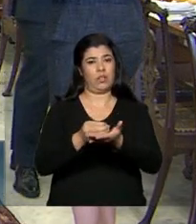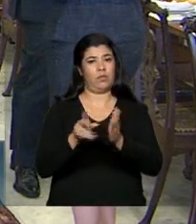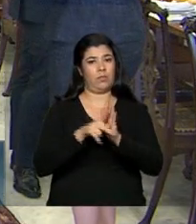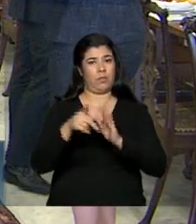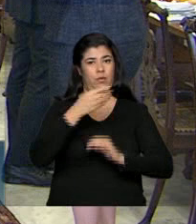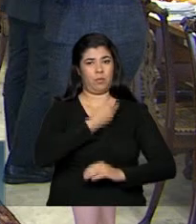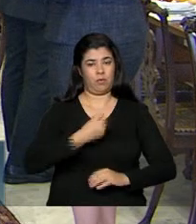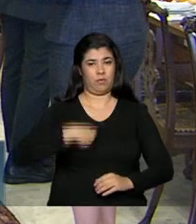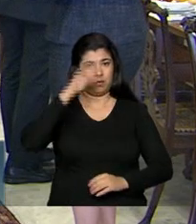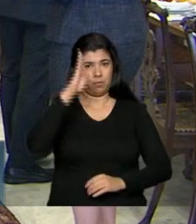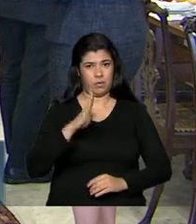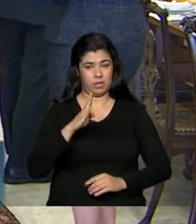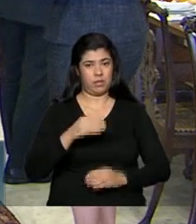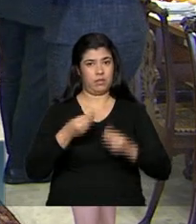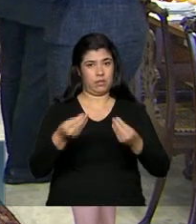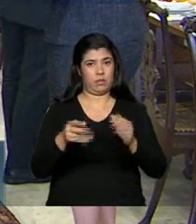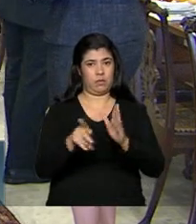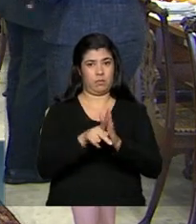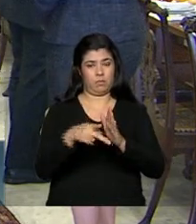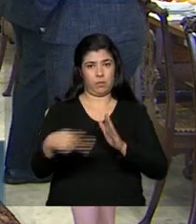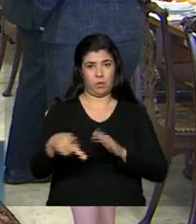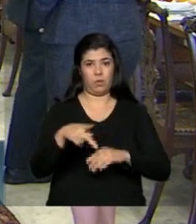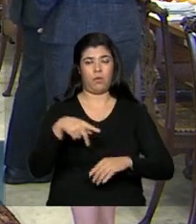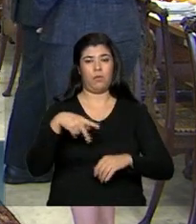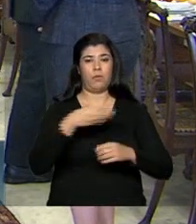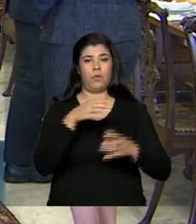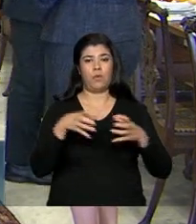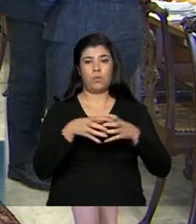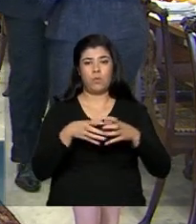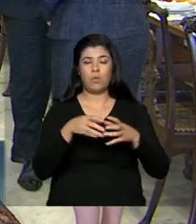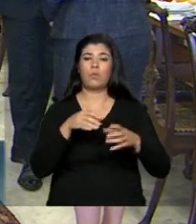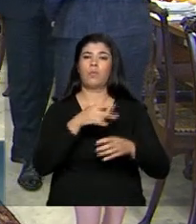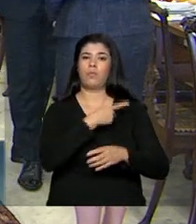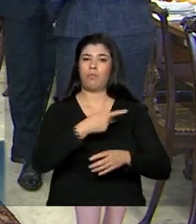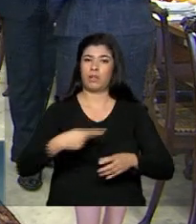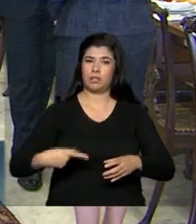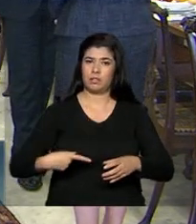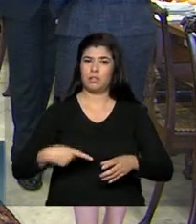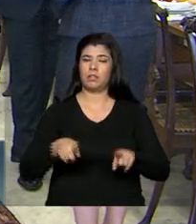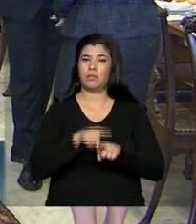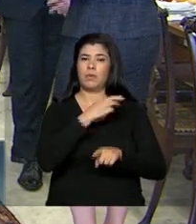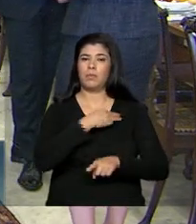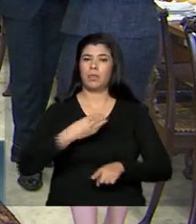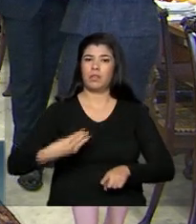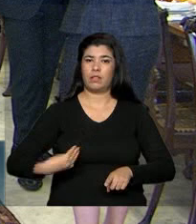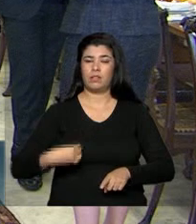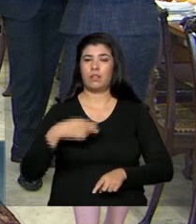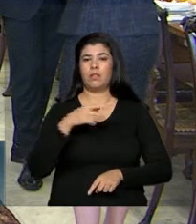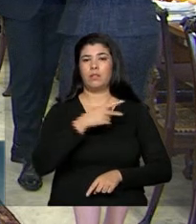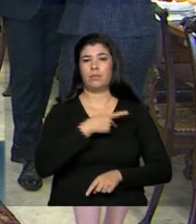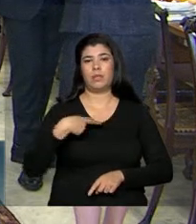Merkel e a toda a sua comitiva, que visita o país nesta quinta-feira.